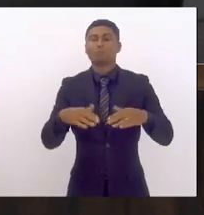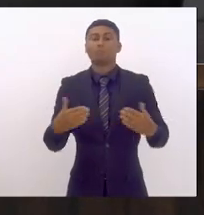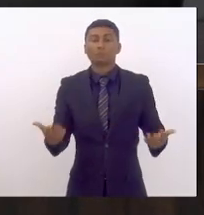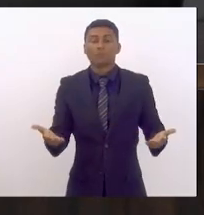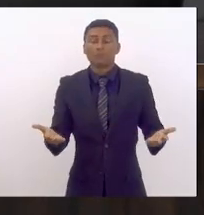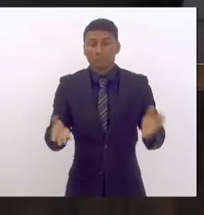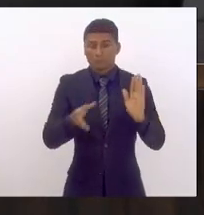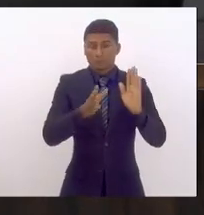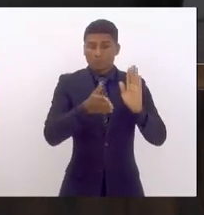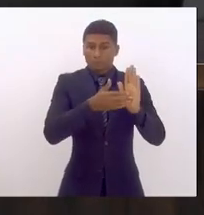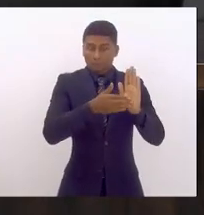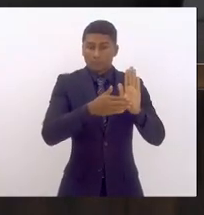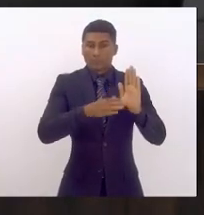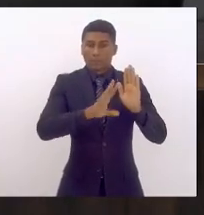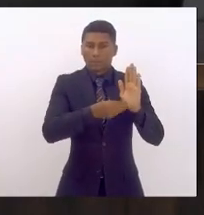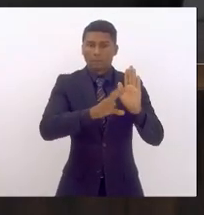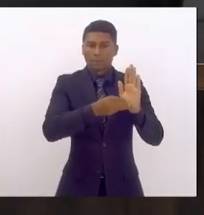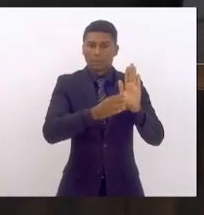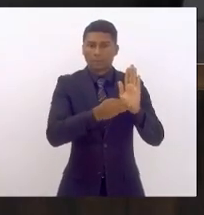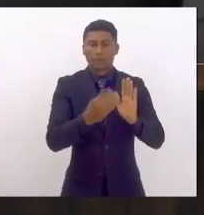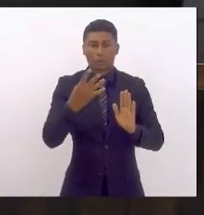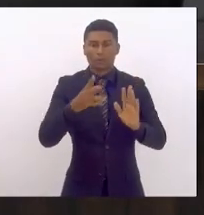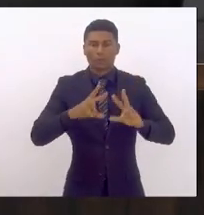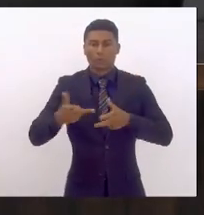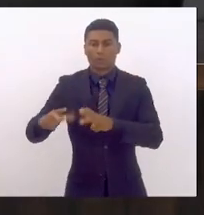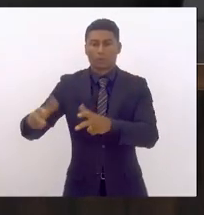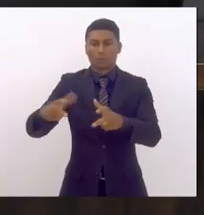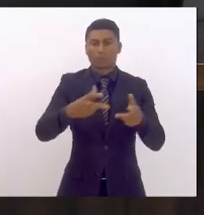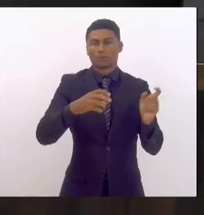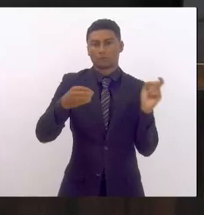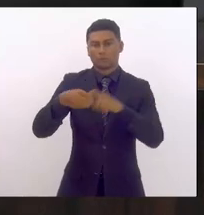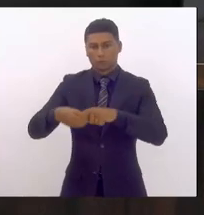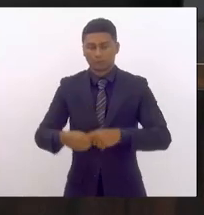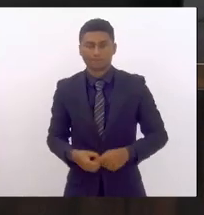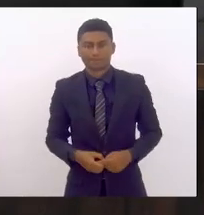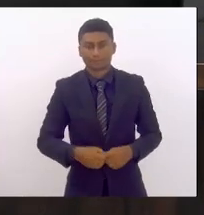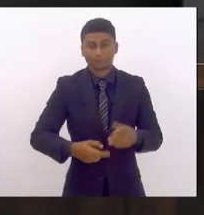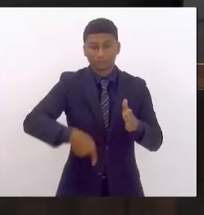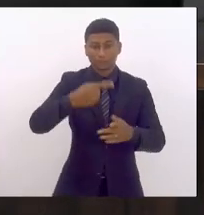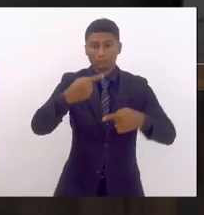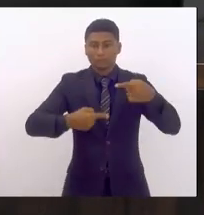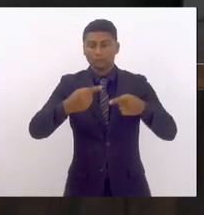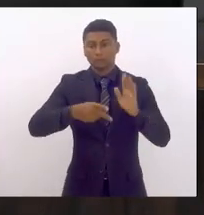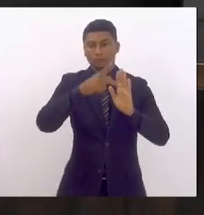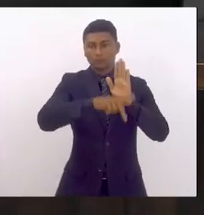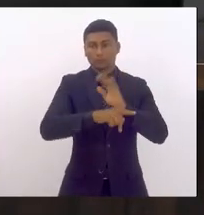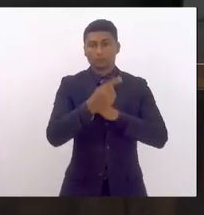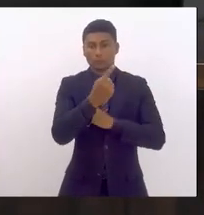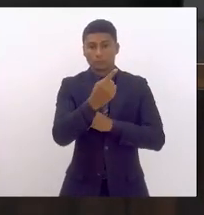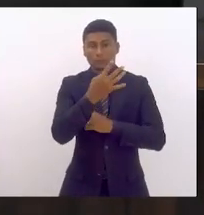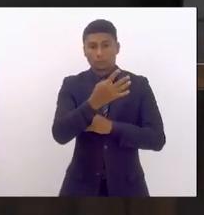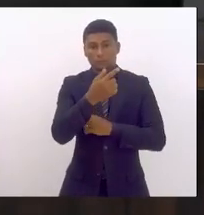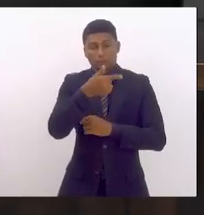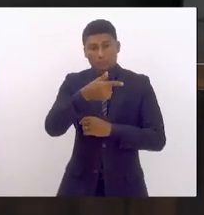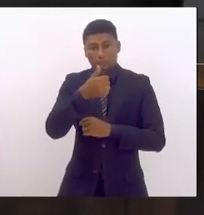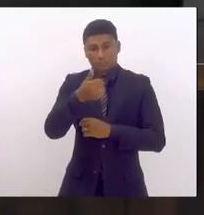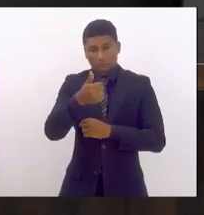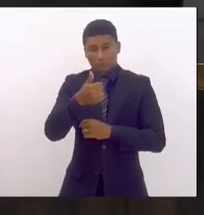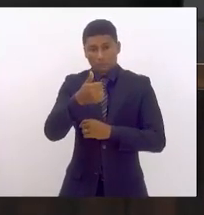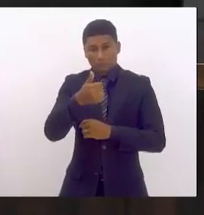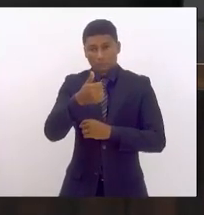apresente proposta recebeu quatro emendas e retornas comissões em discussão única e resolução 14 mais uma